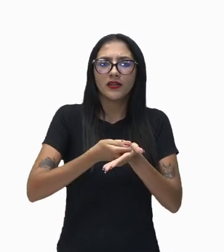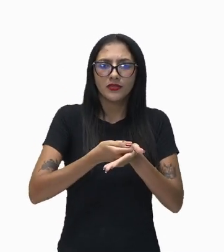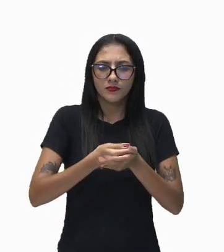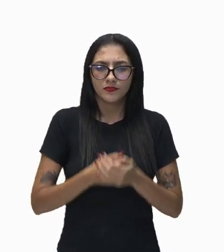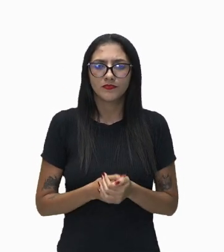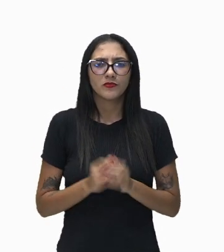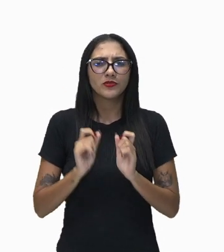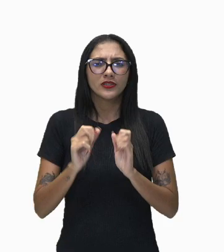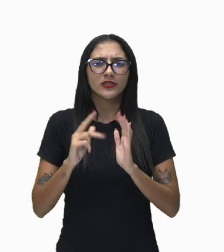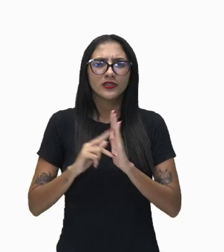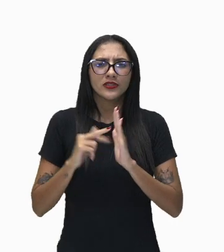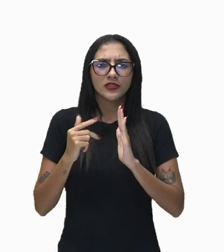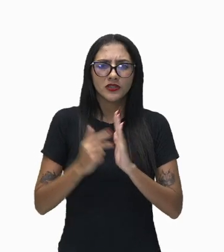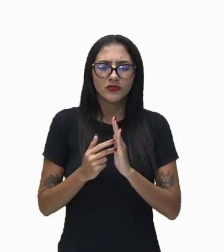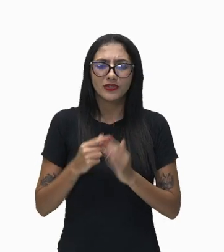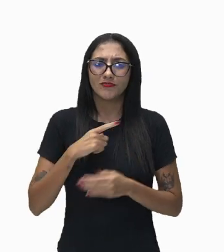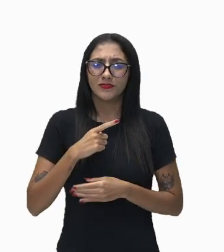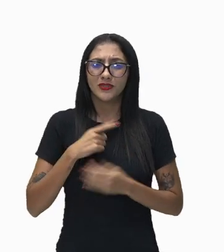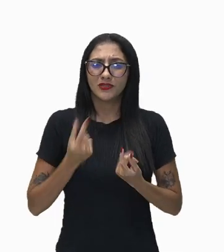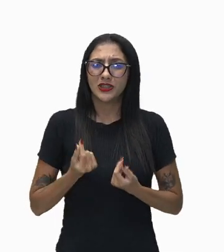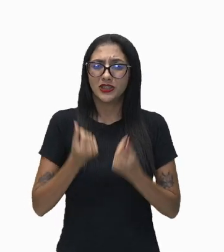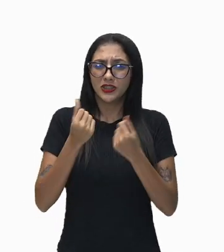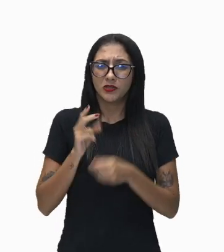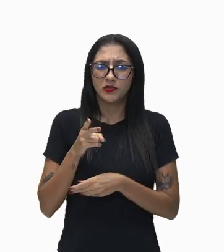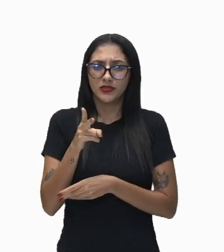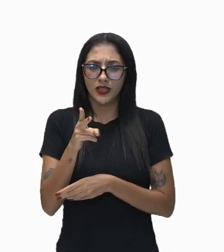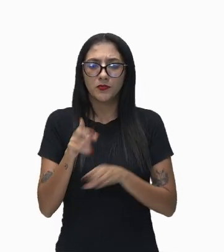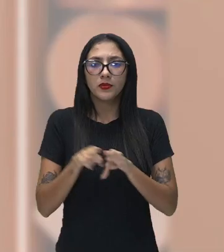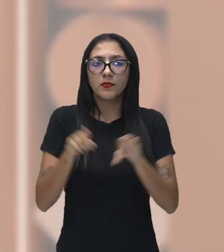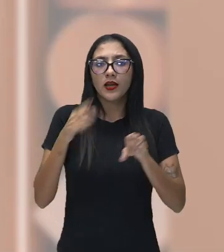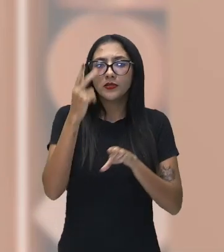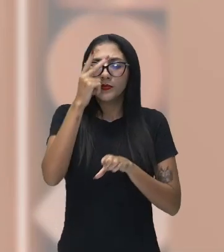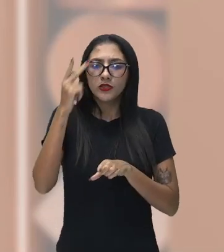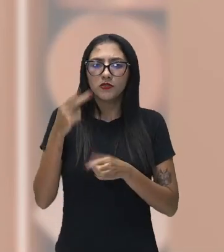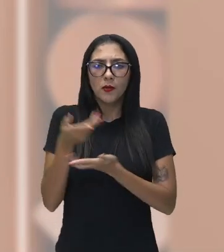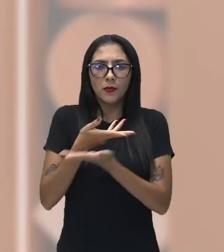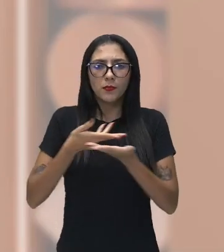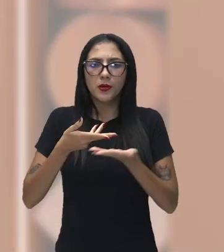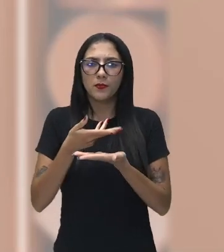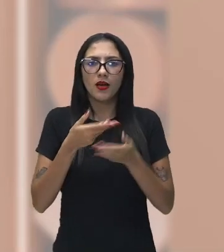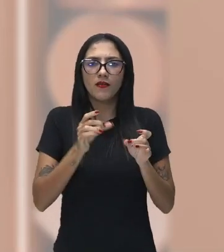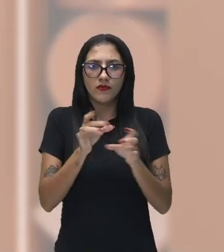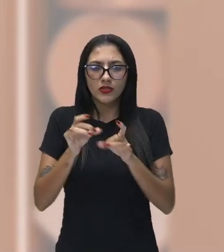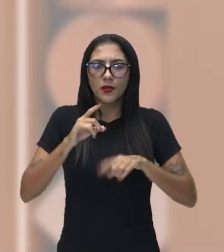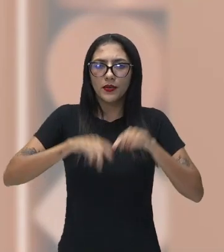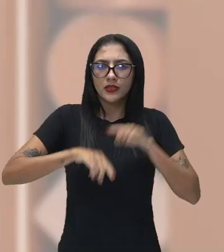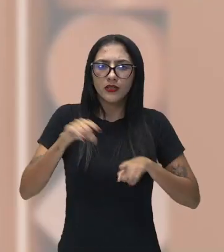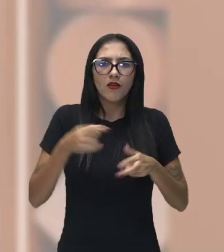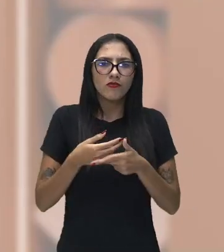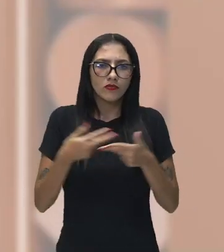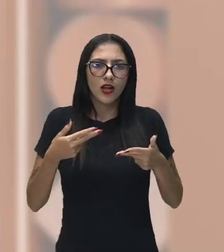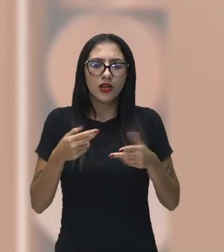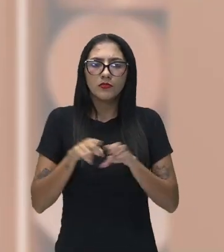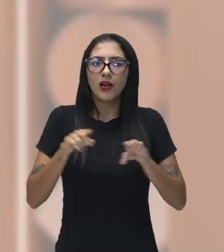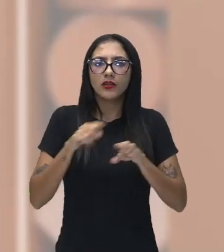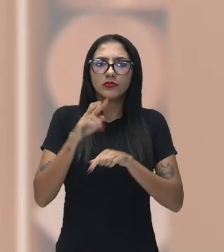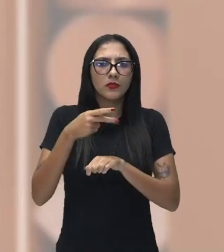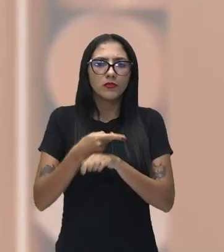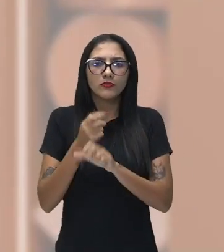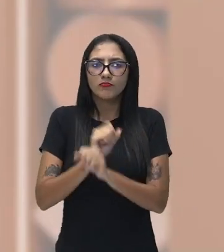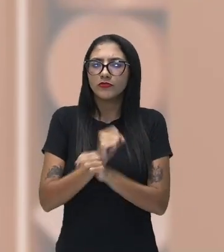liberaram muito crédito para as pessoas comprar e revender suas ações, sem ter condições de pagar depois. O que isso quer